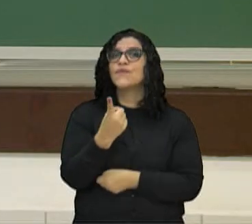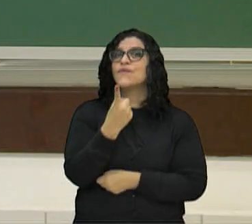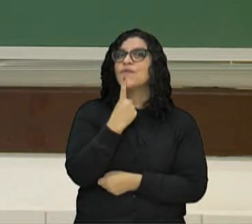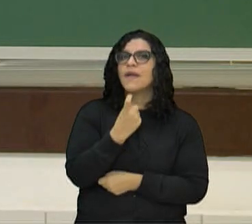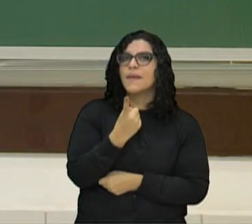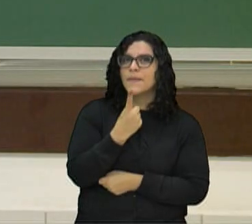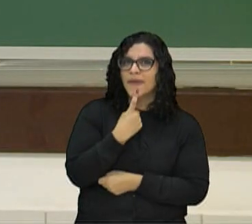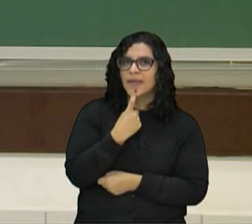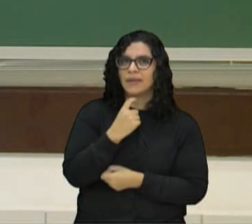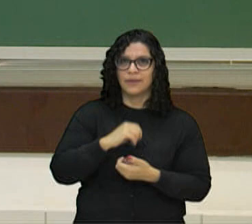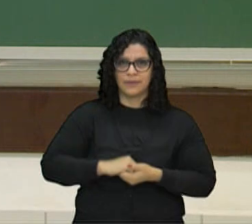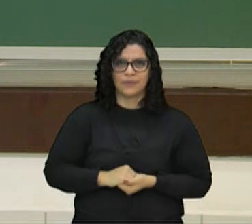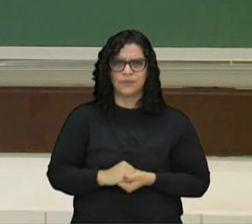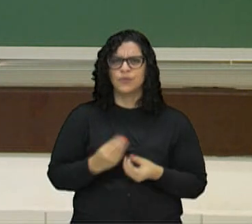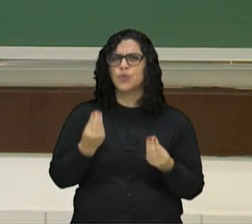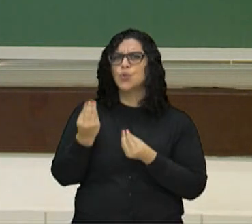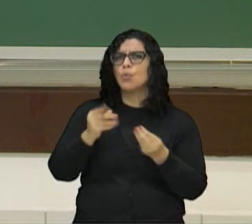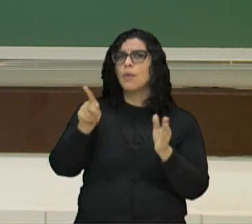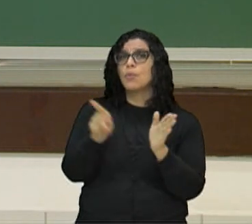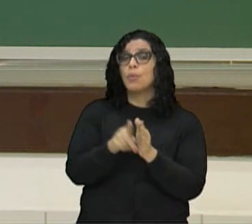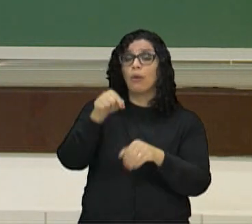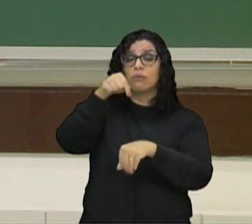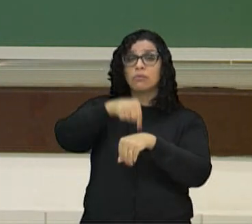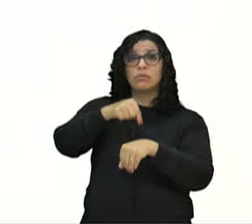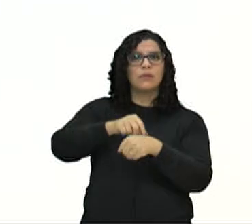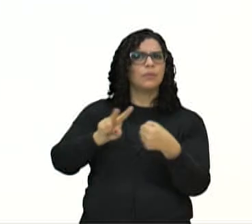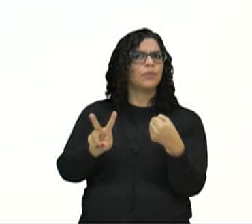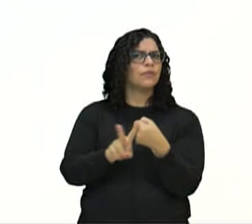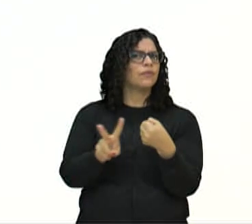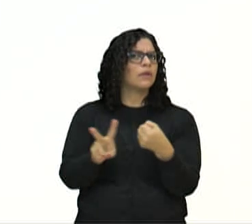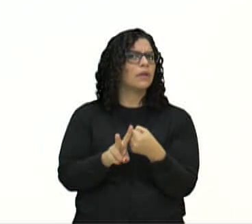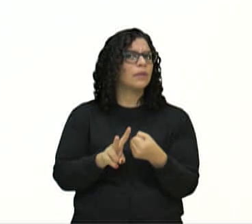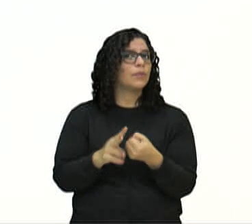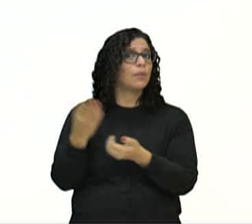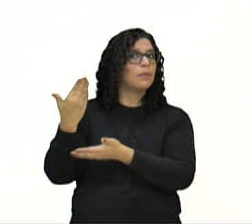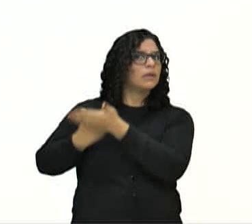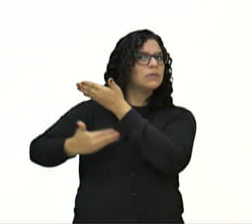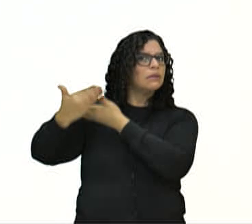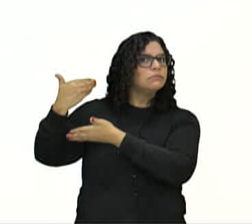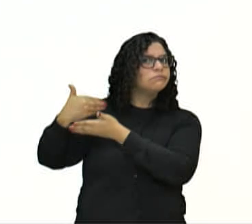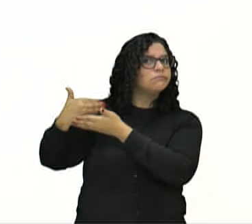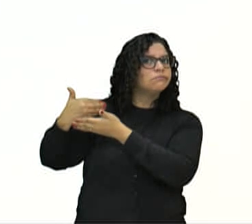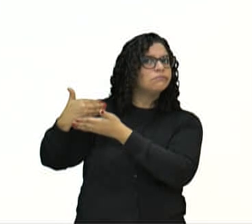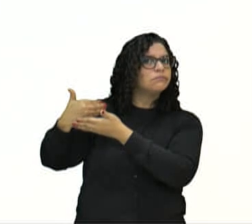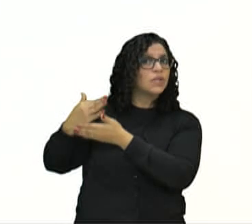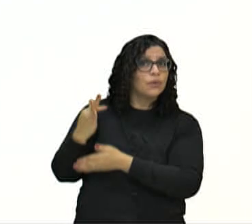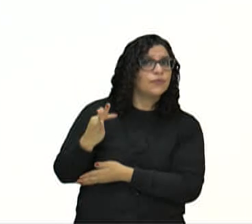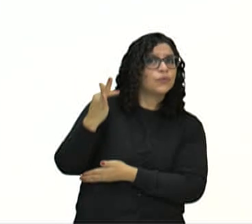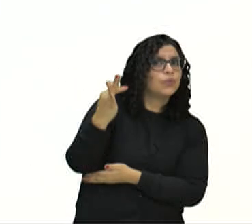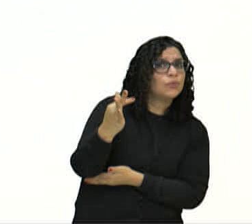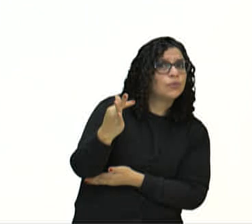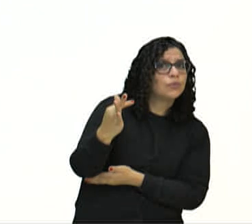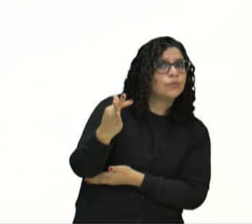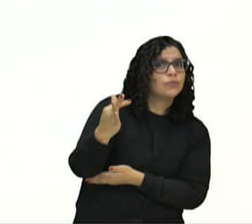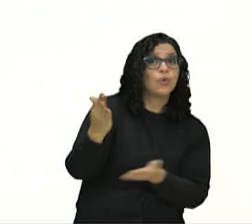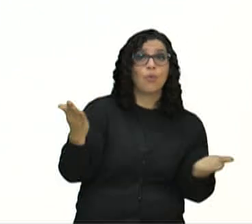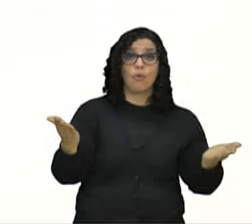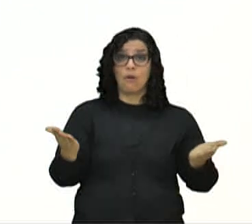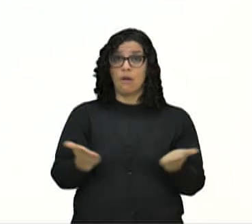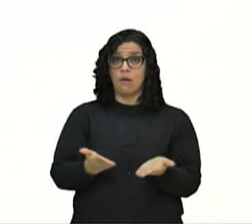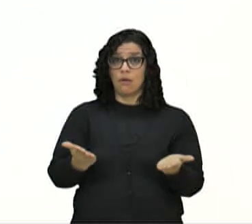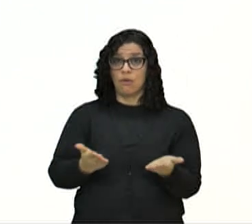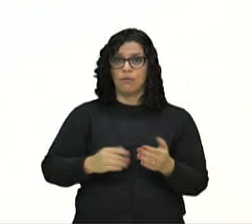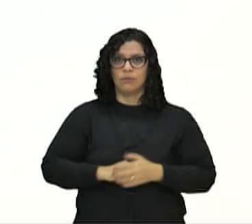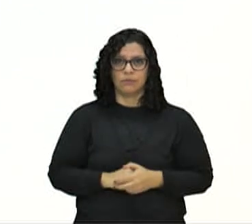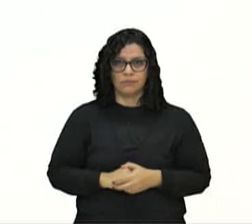destaque, qual é o tempo verbal? Passado, futuro ou